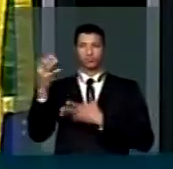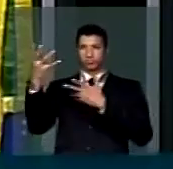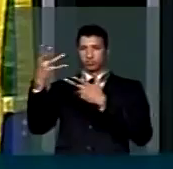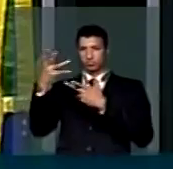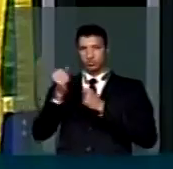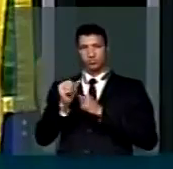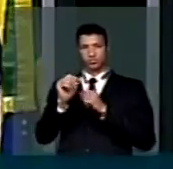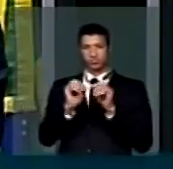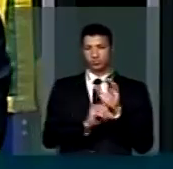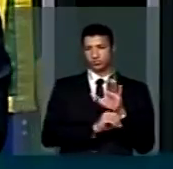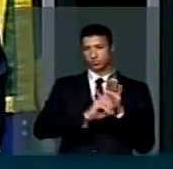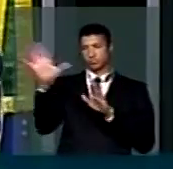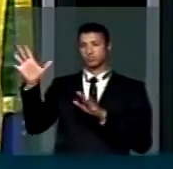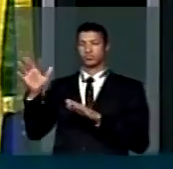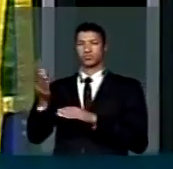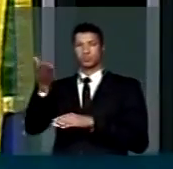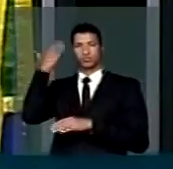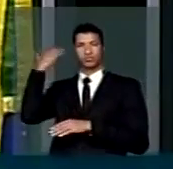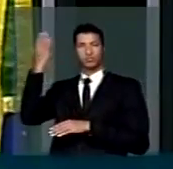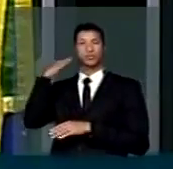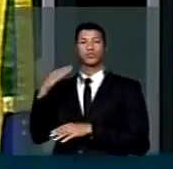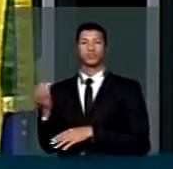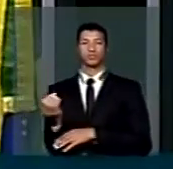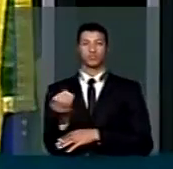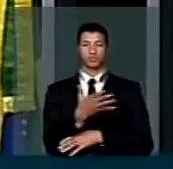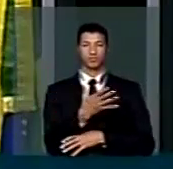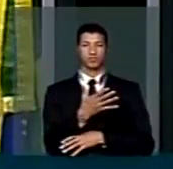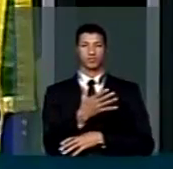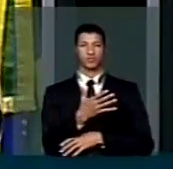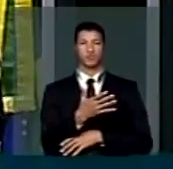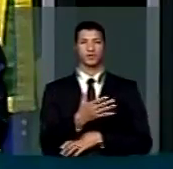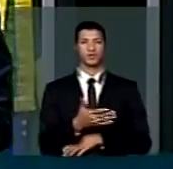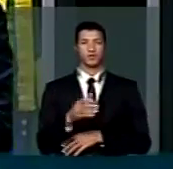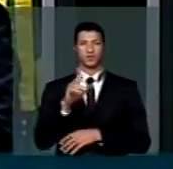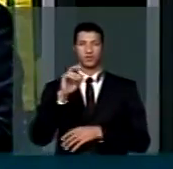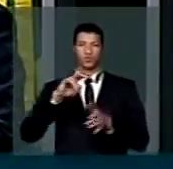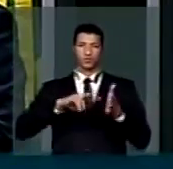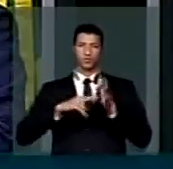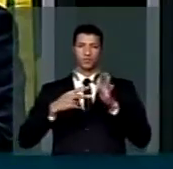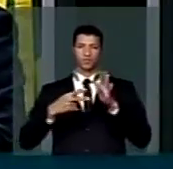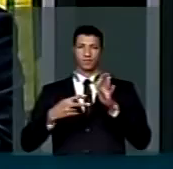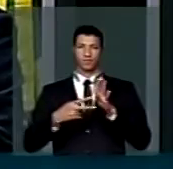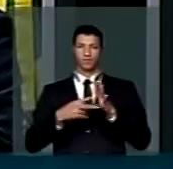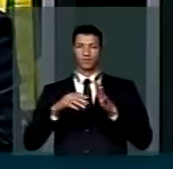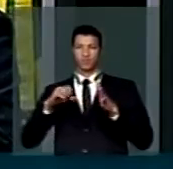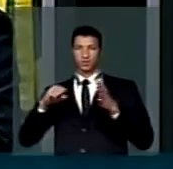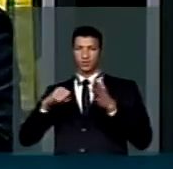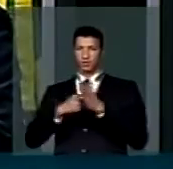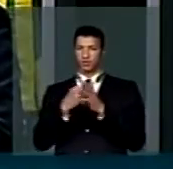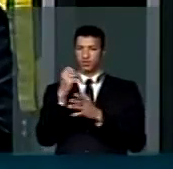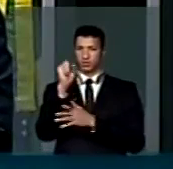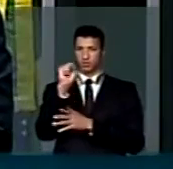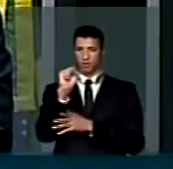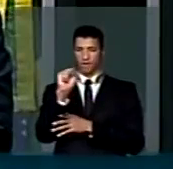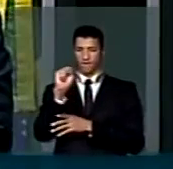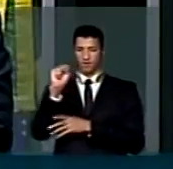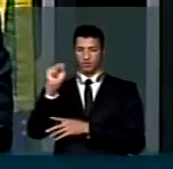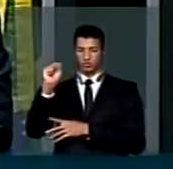capturados e deportados num passado recente, o símbolo do soco, da mão